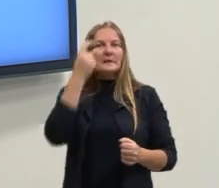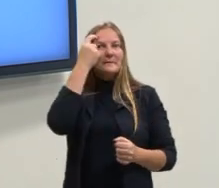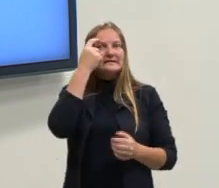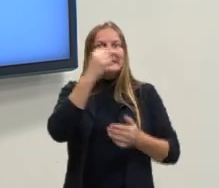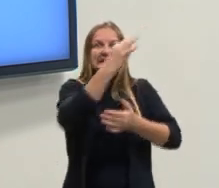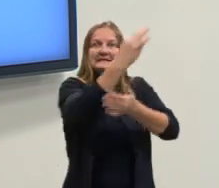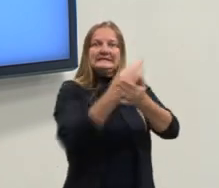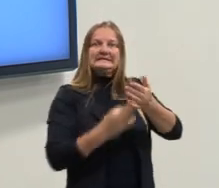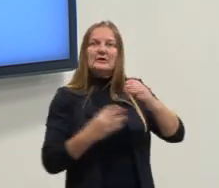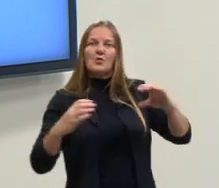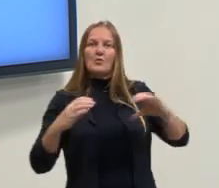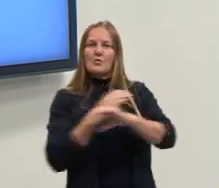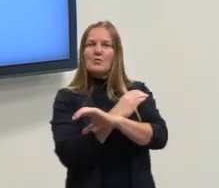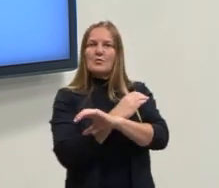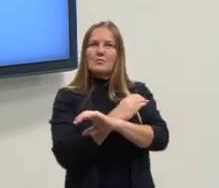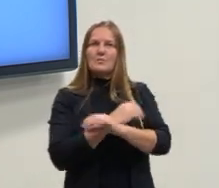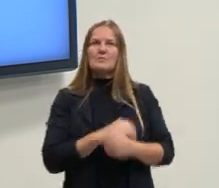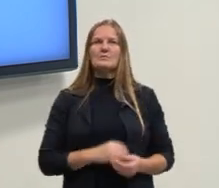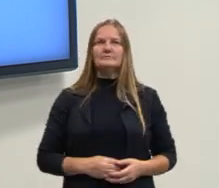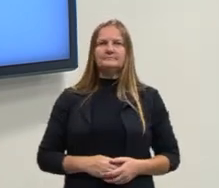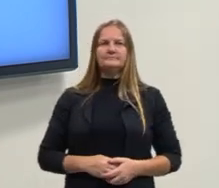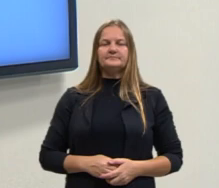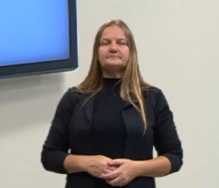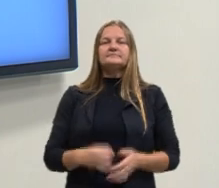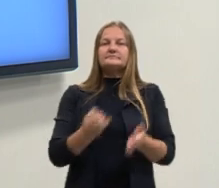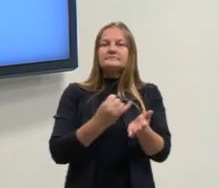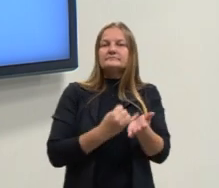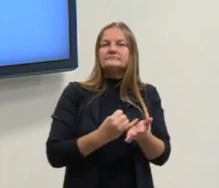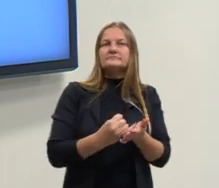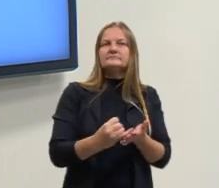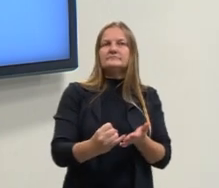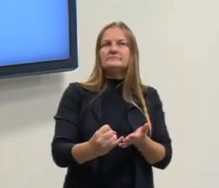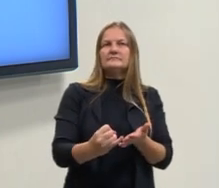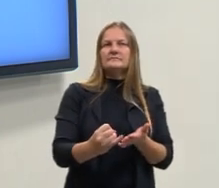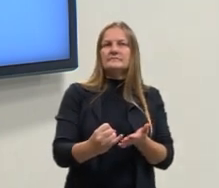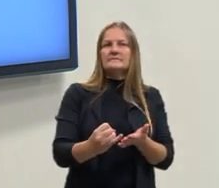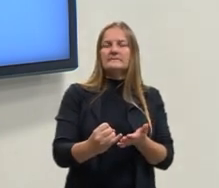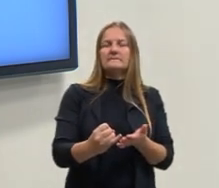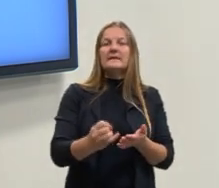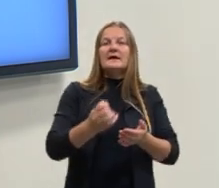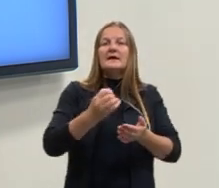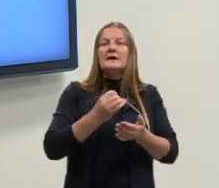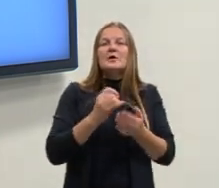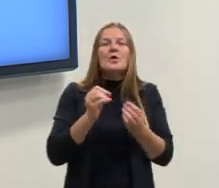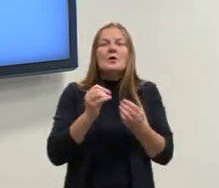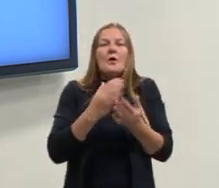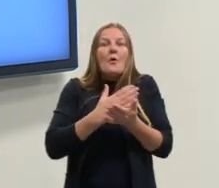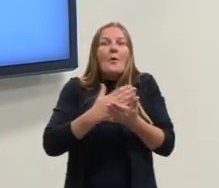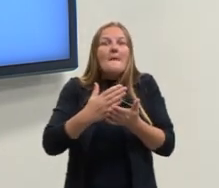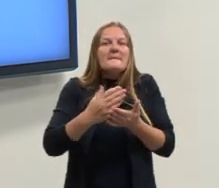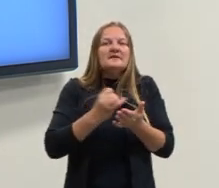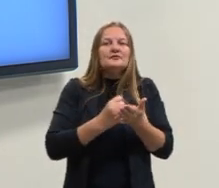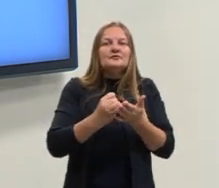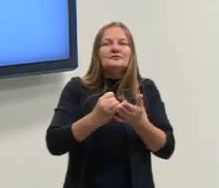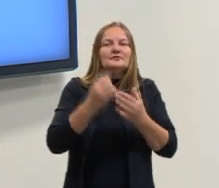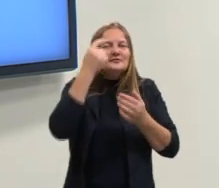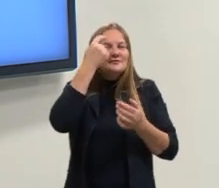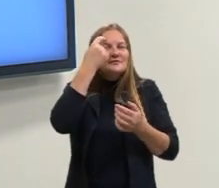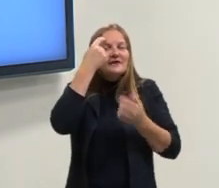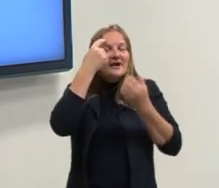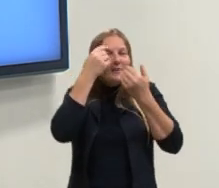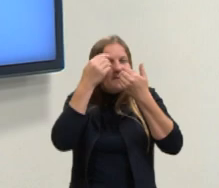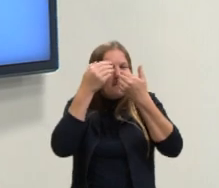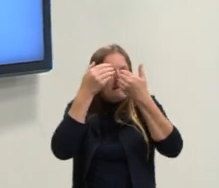desse texto e essa introdução Então ela inicia a minha ideia